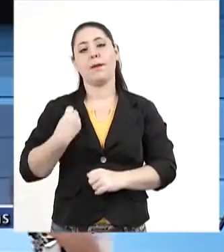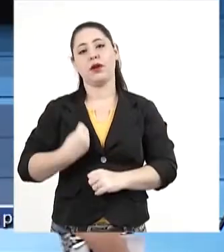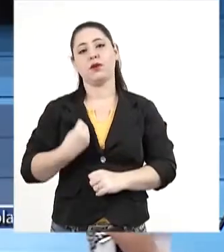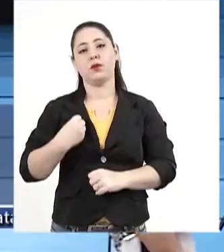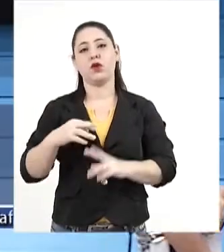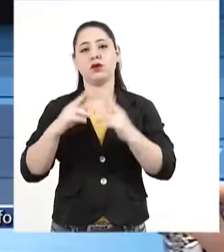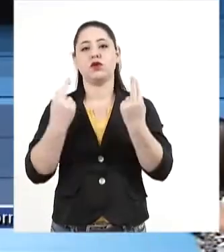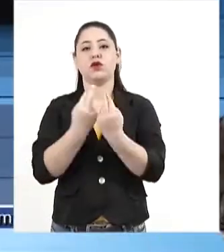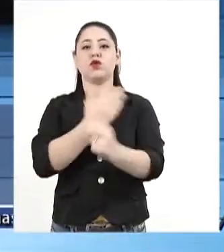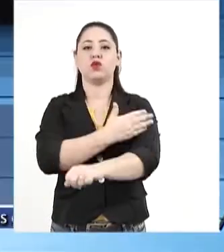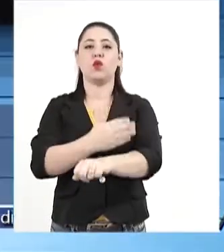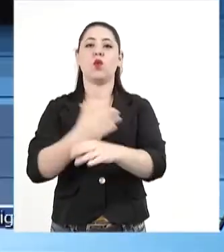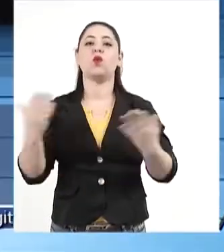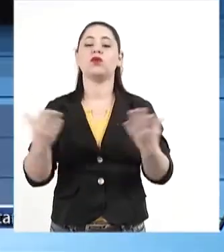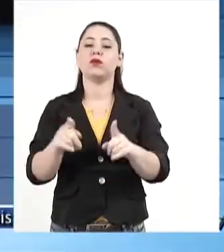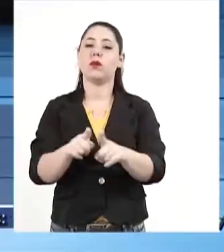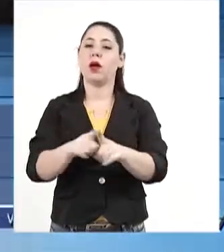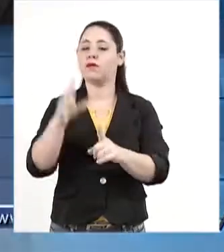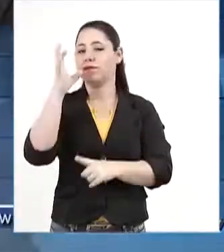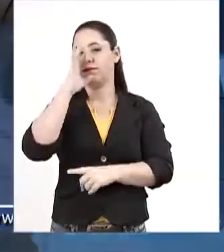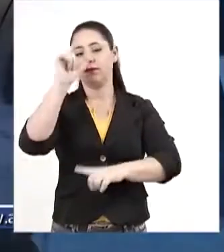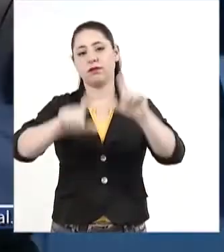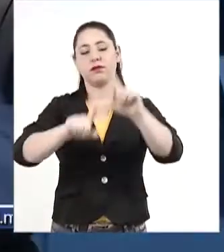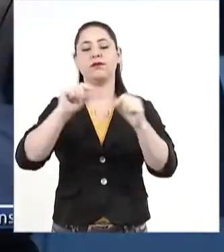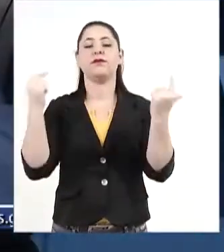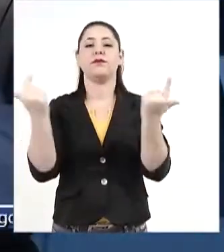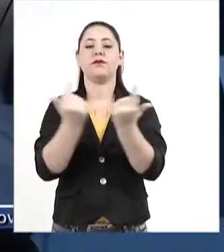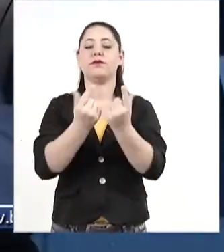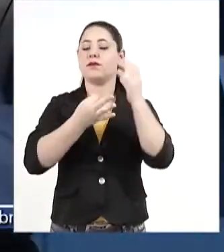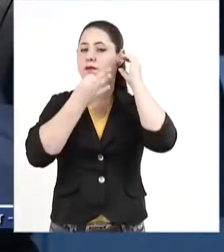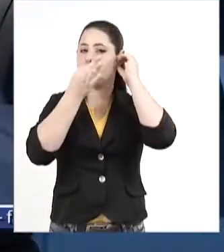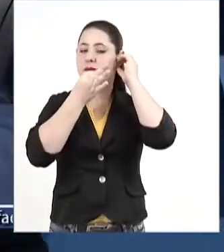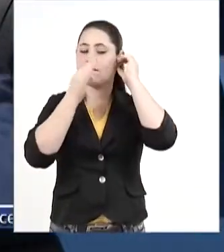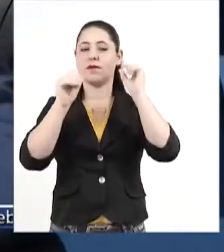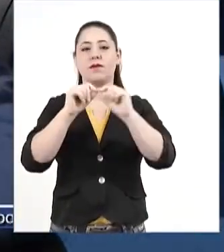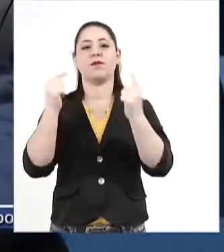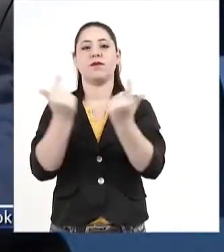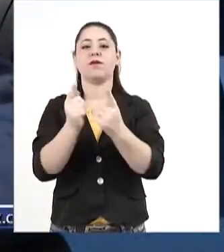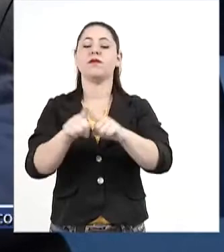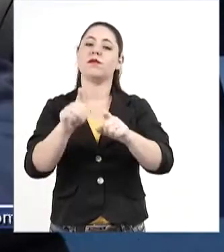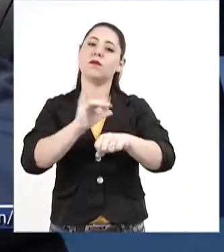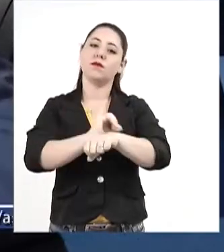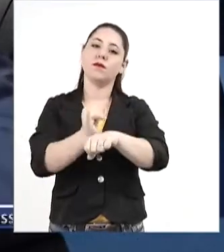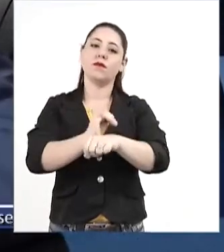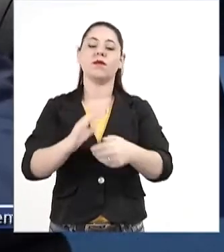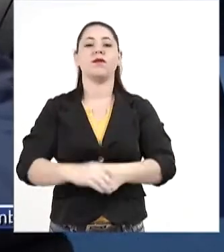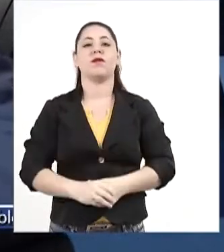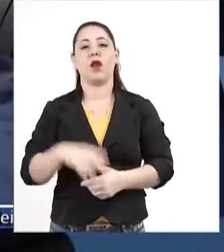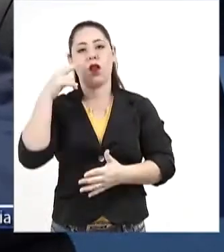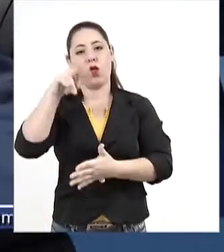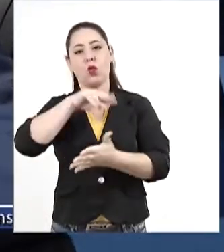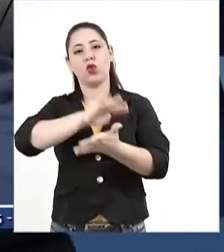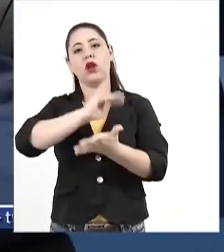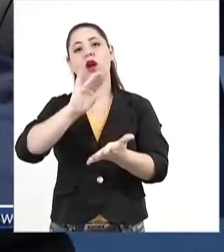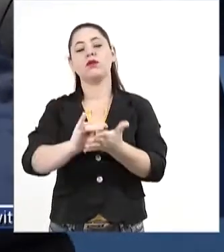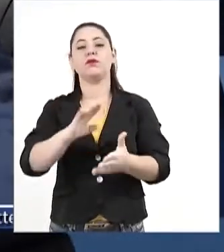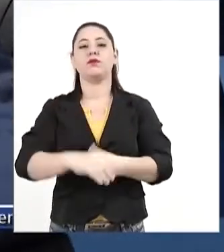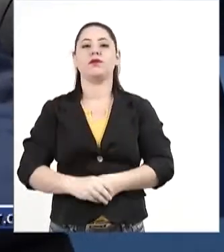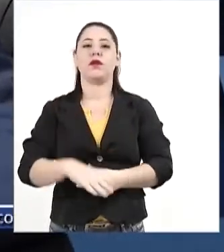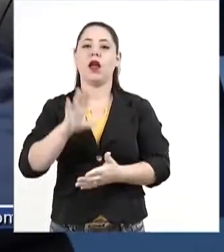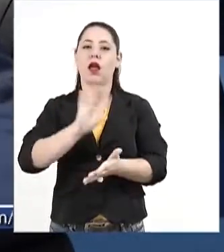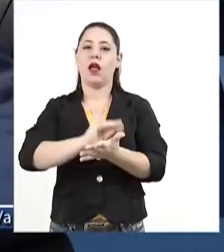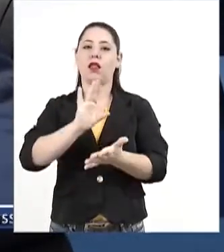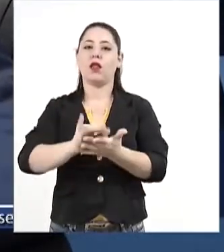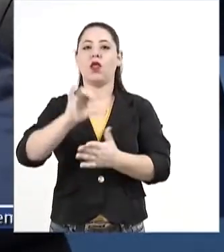sessão conosco, também quem nos acompanha pela TV Assembleia, Rádio Assembleia e pela internet. Leitura da ata. Ata da